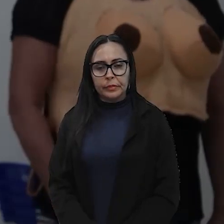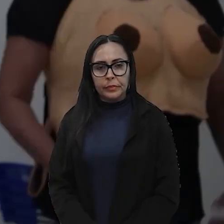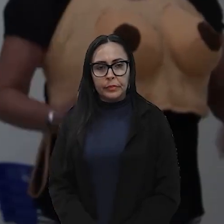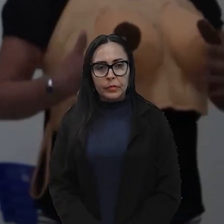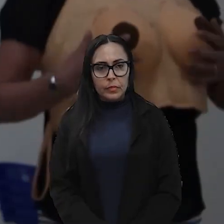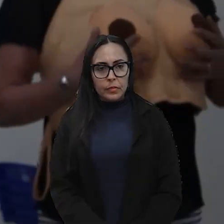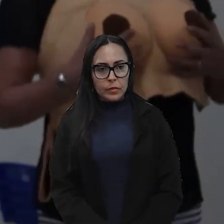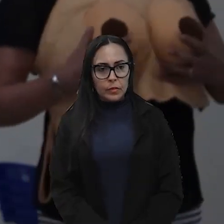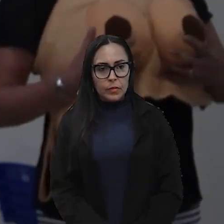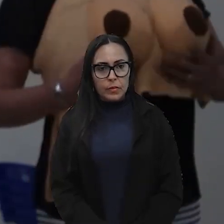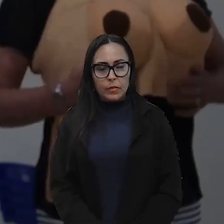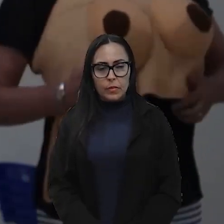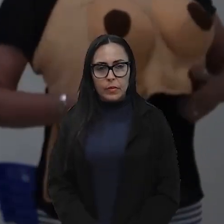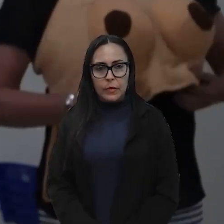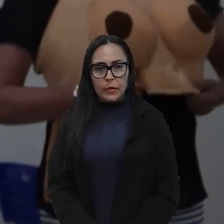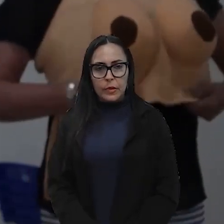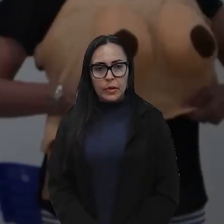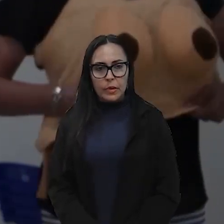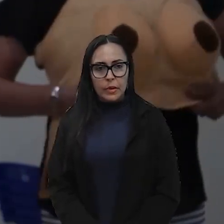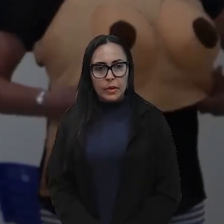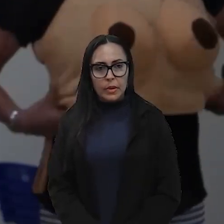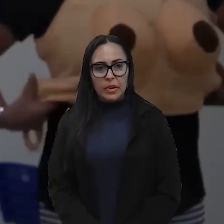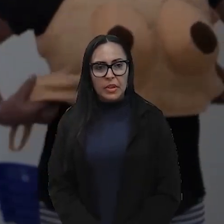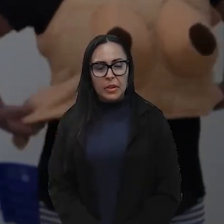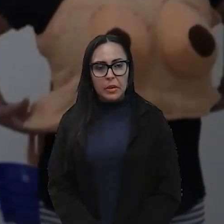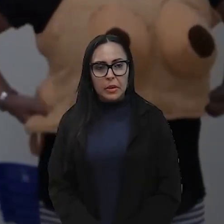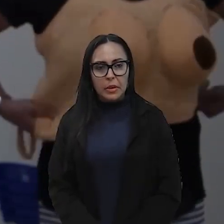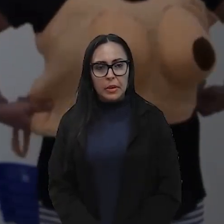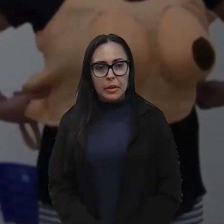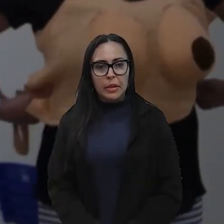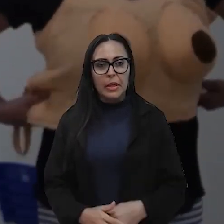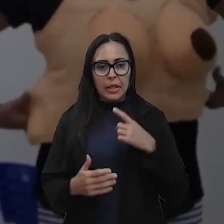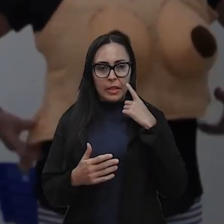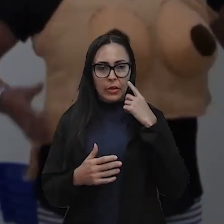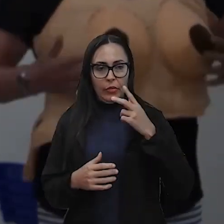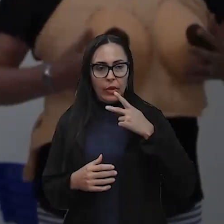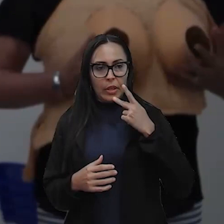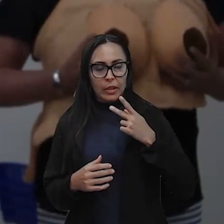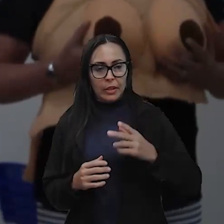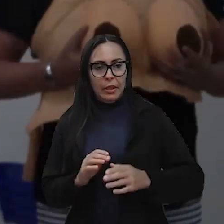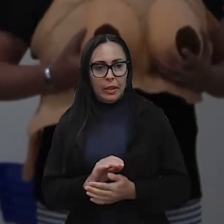Sim, claro. Fátima Bernardes, viu, gente?